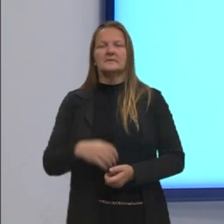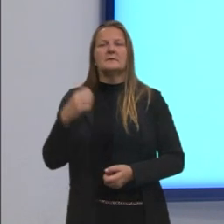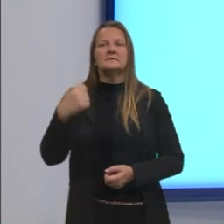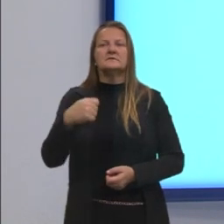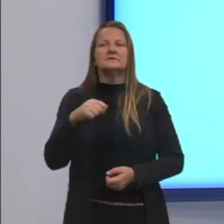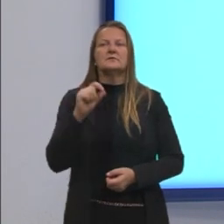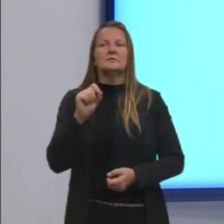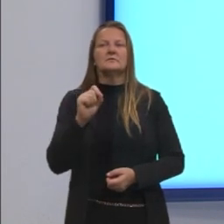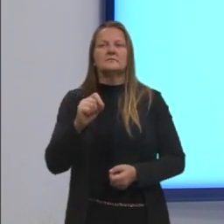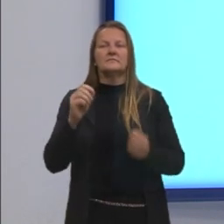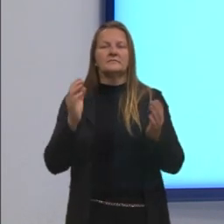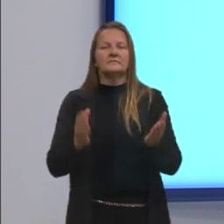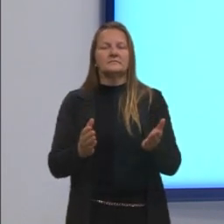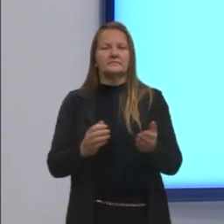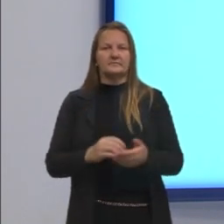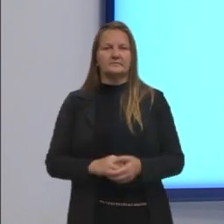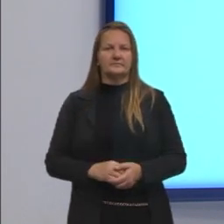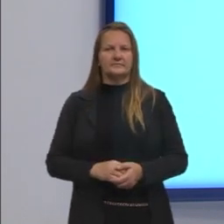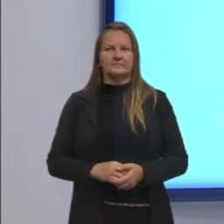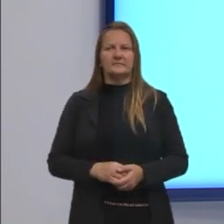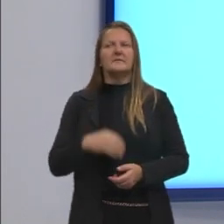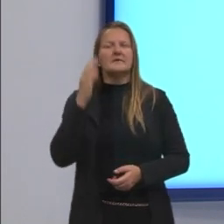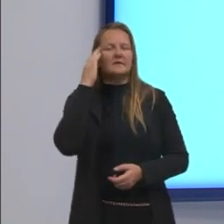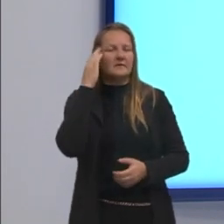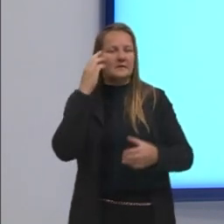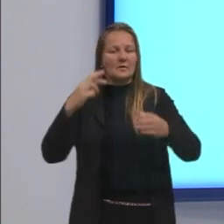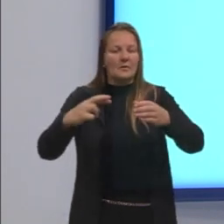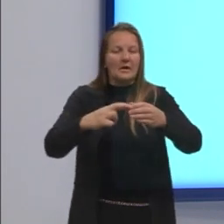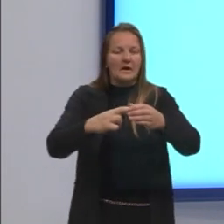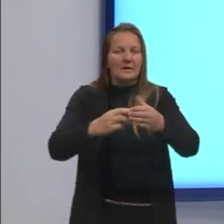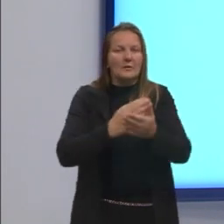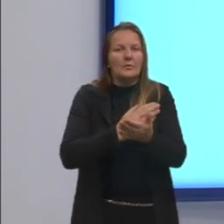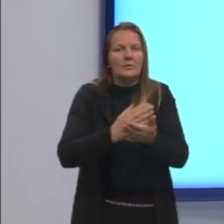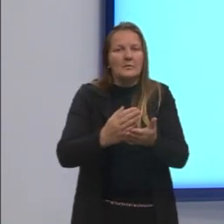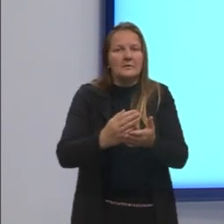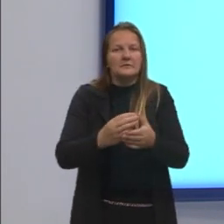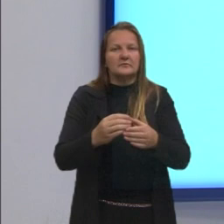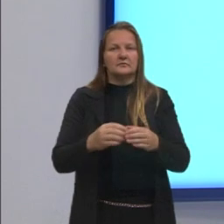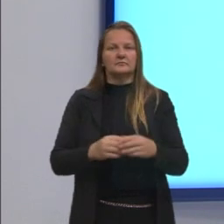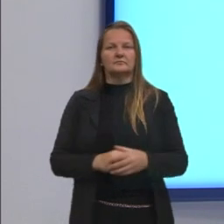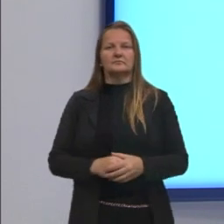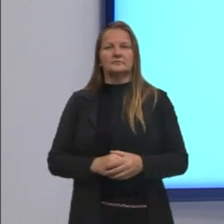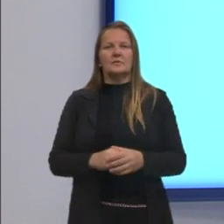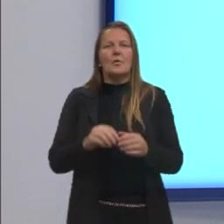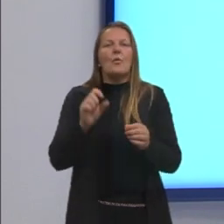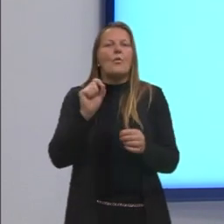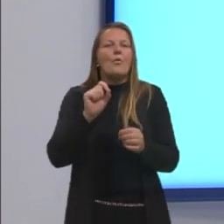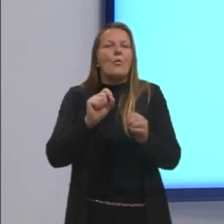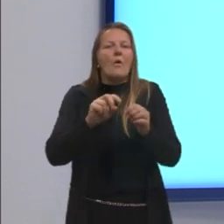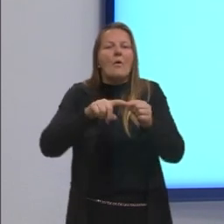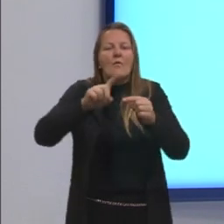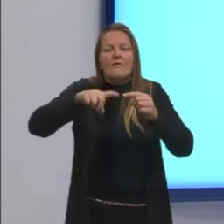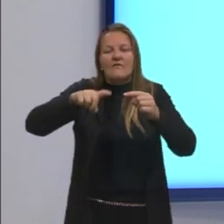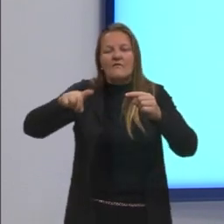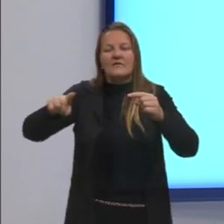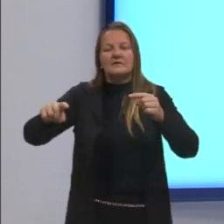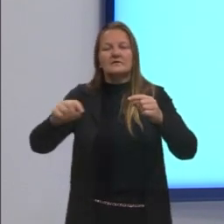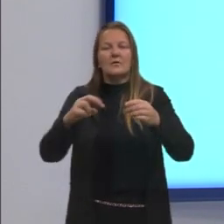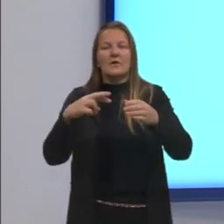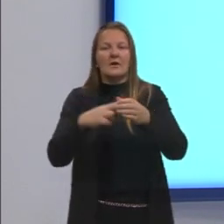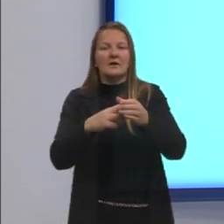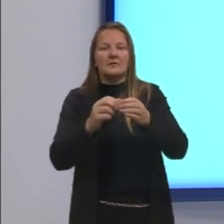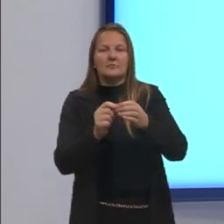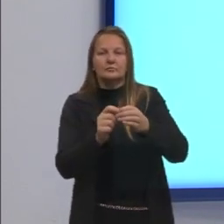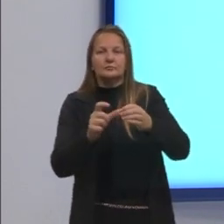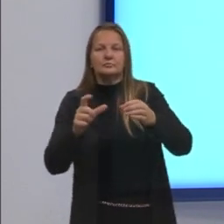descobrir agora já sei o raio inicial para chegar na variação Quanto que o raio precisa aumentar eu